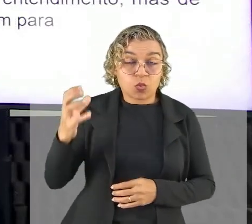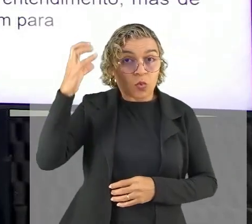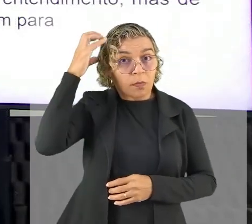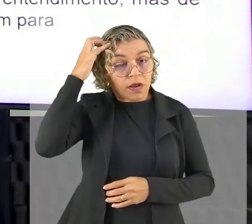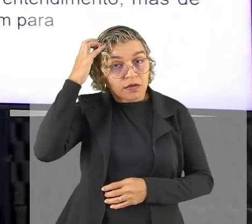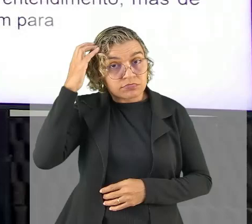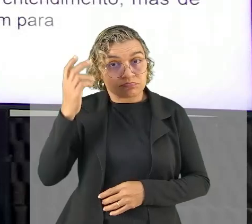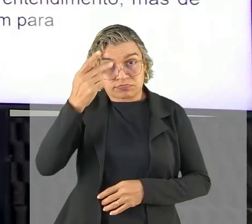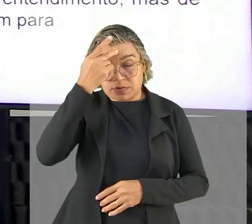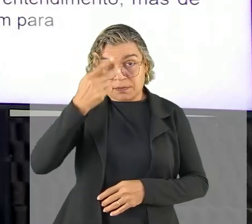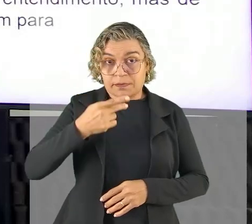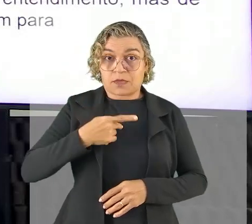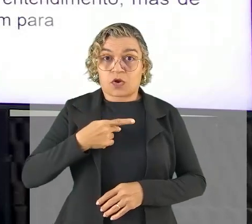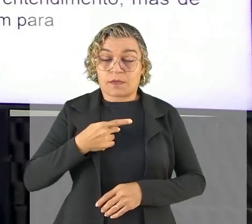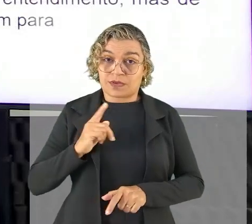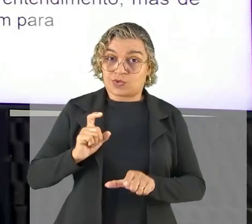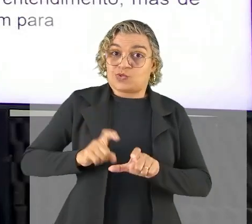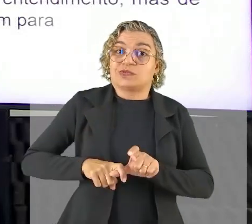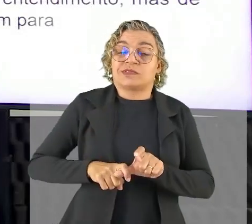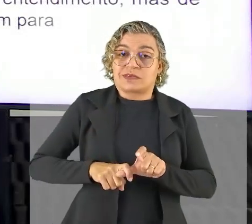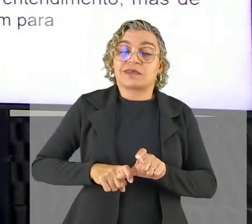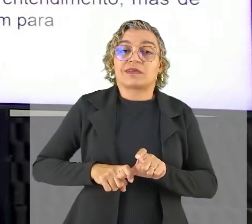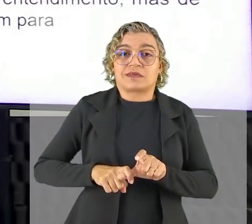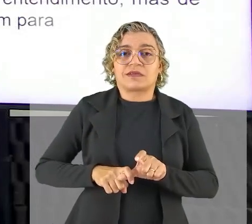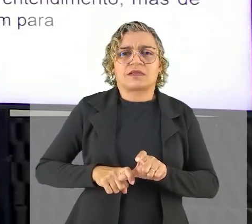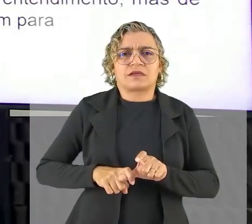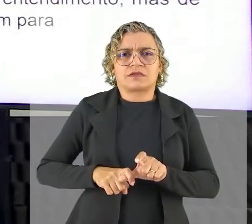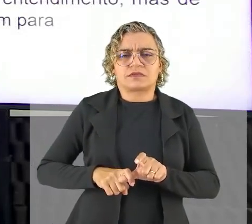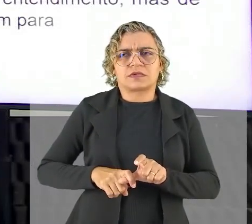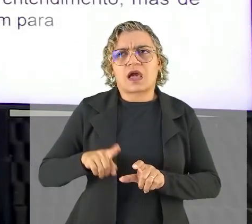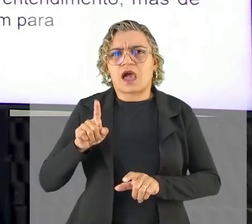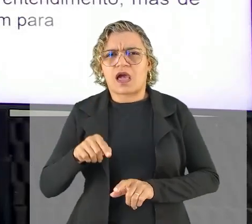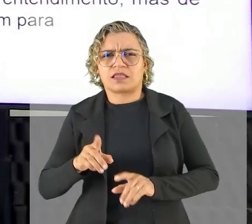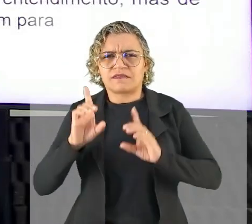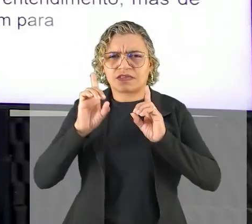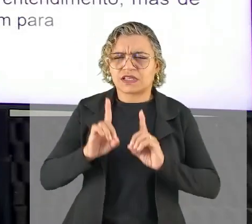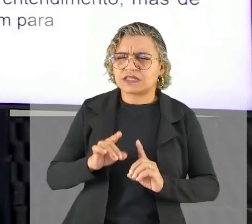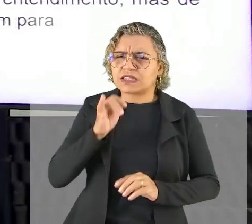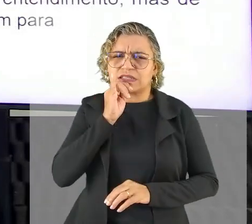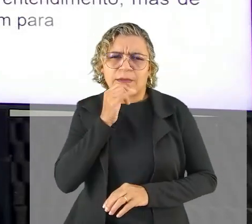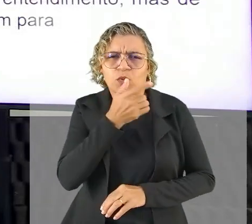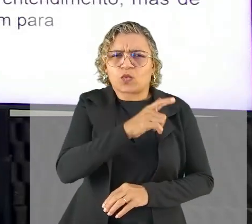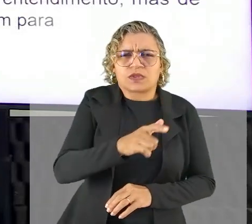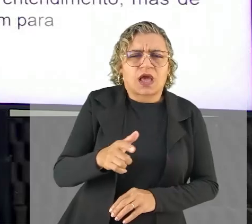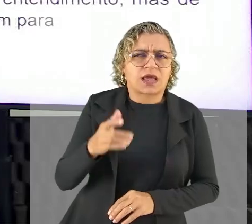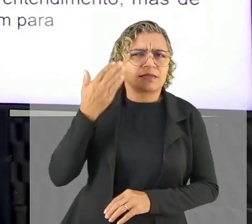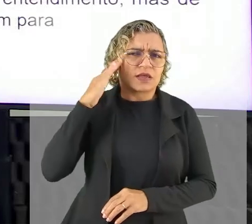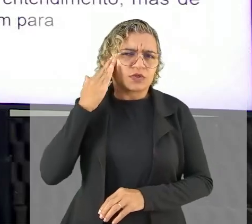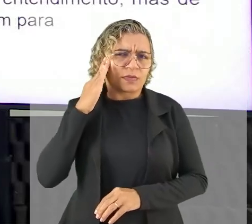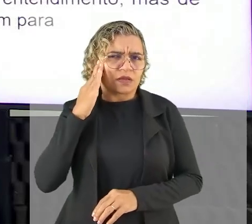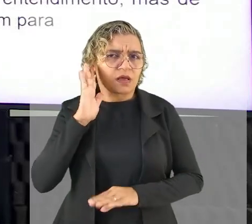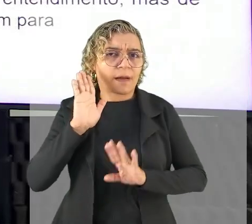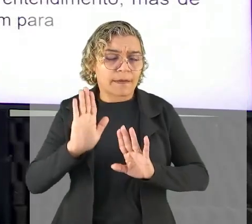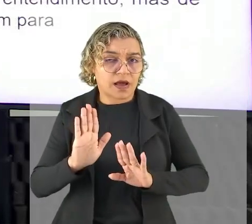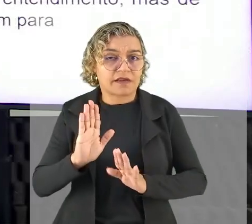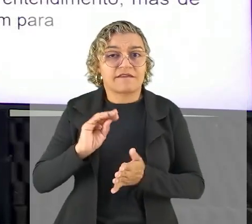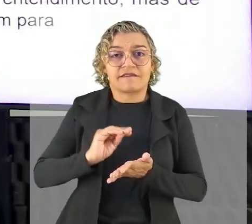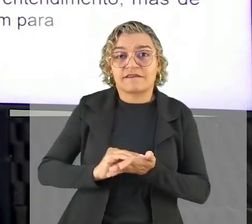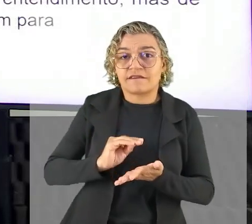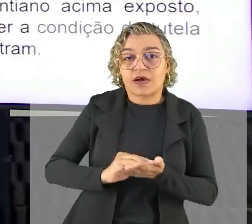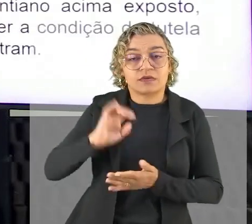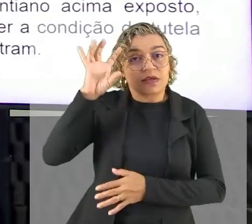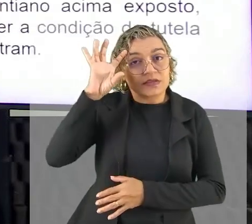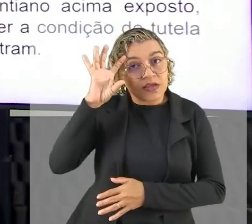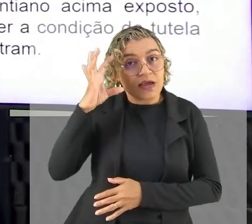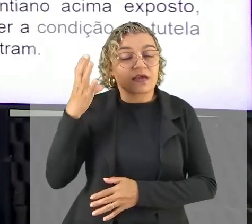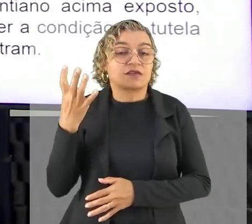própria tutela quando esta resulta não de uma deficiência do entendimento, mas de falta de resolução e